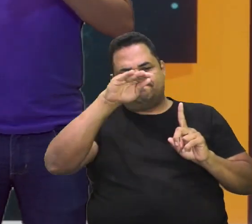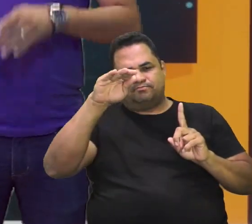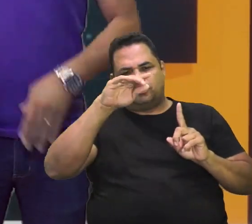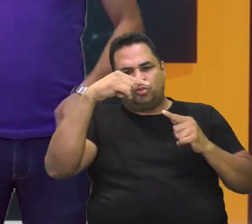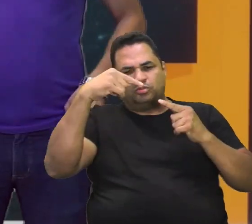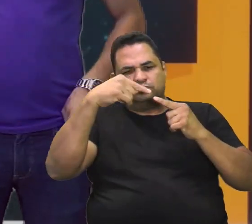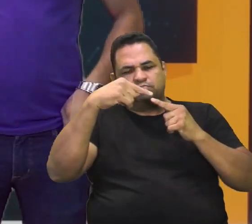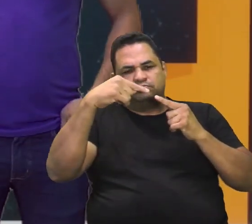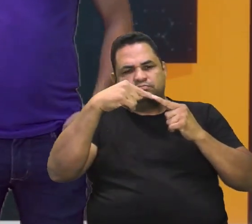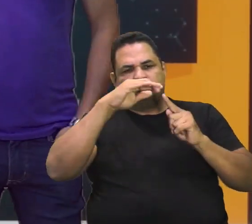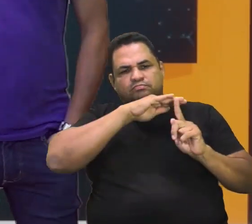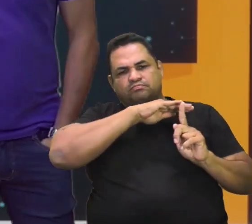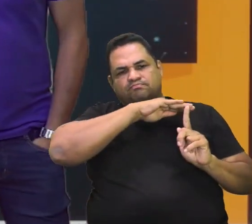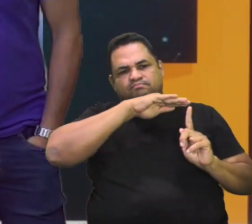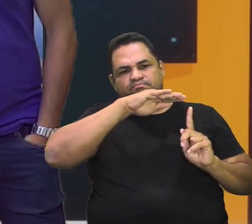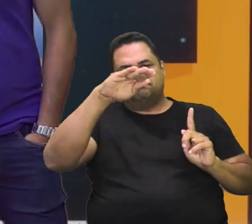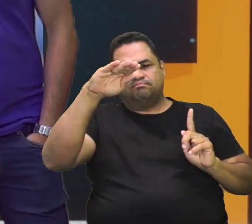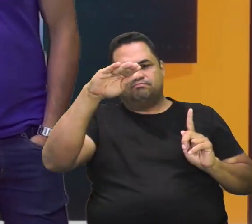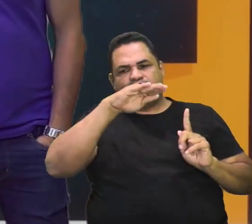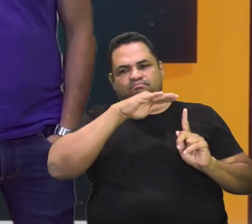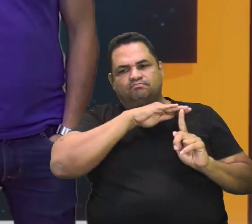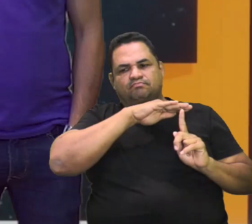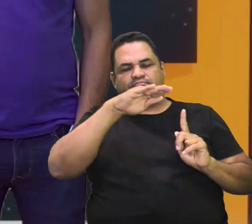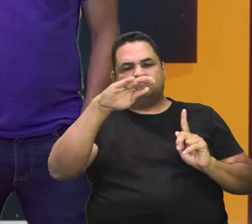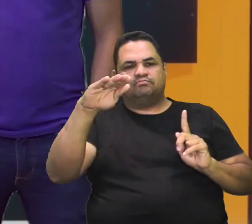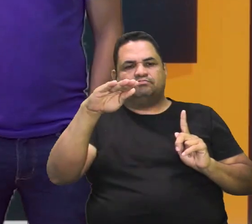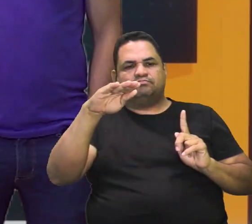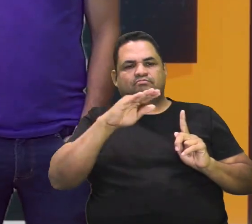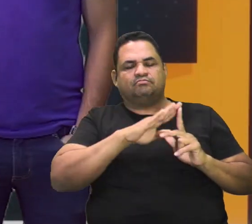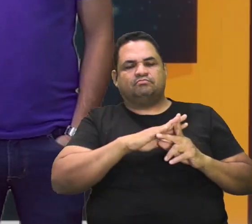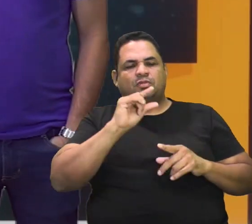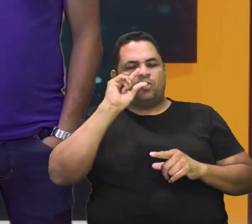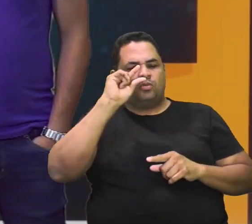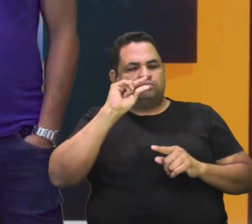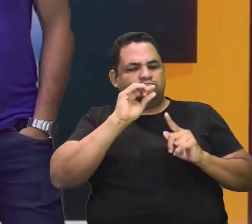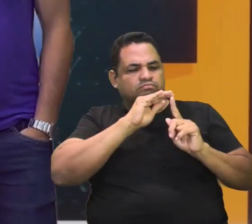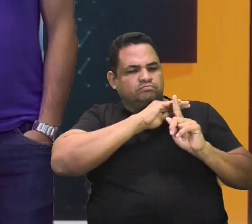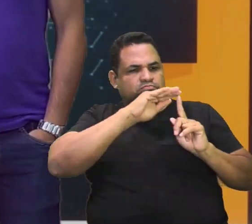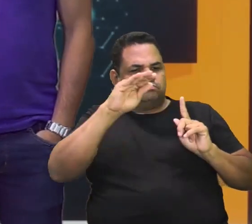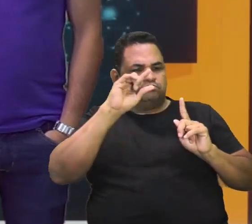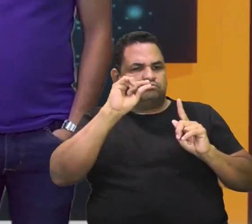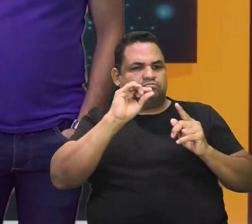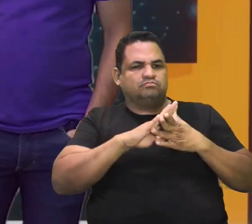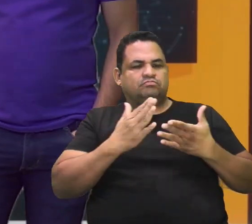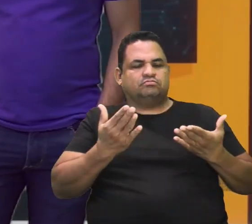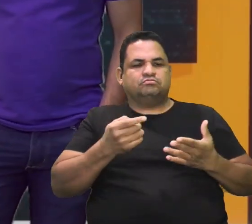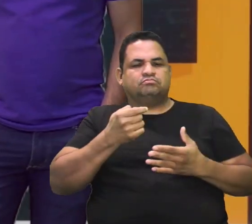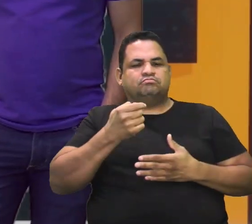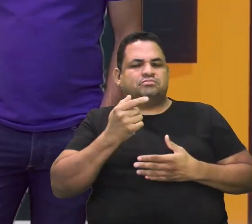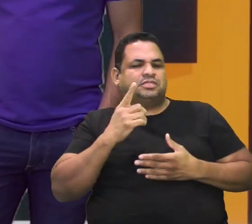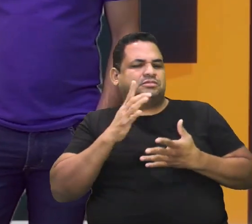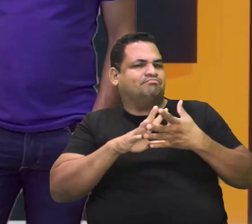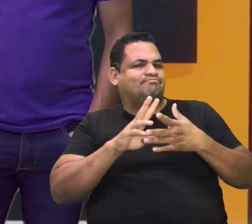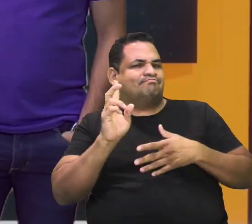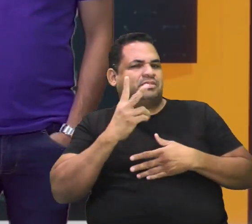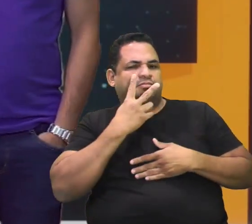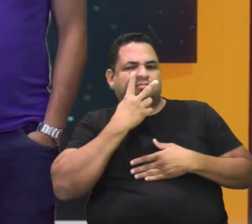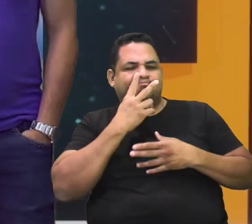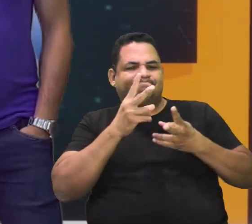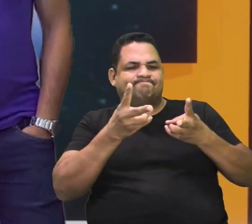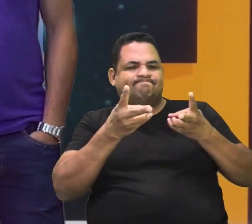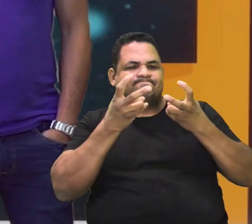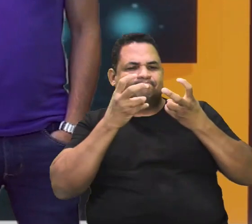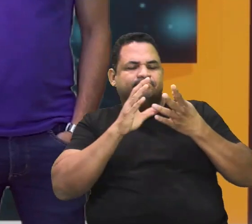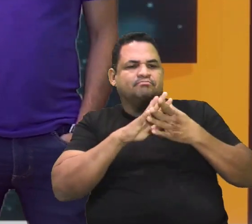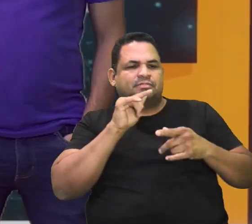raspando, né? A saída pela tangente é quando a pessoa sai assim de fininho, né? Quase despercebido, mas tem